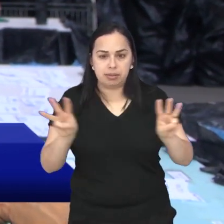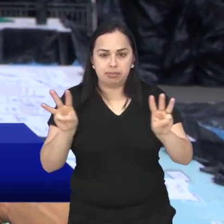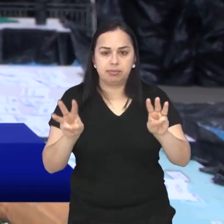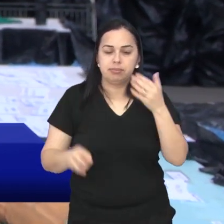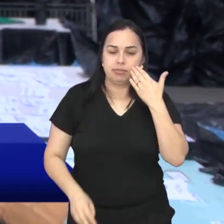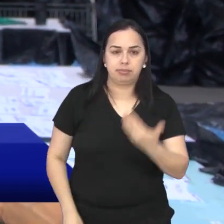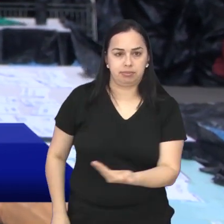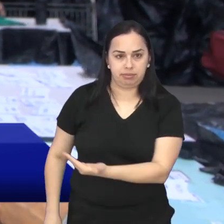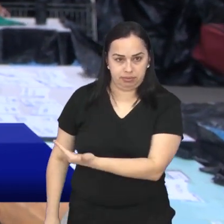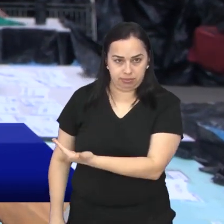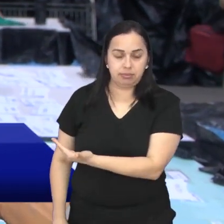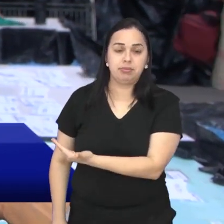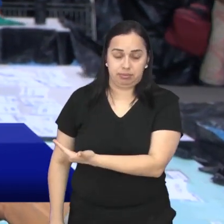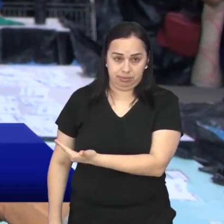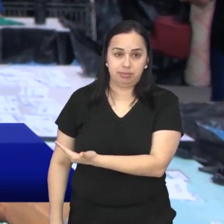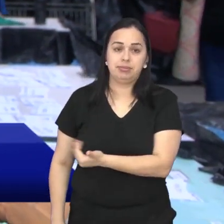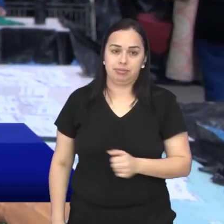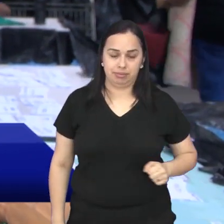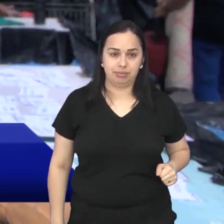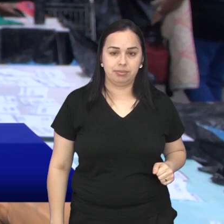nosso site